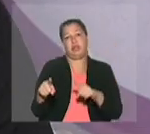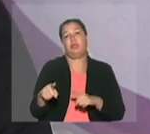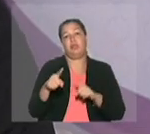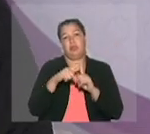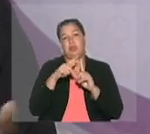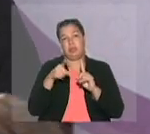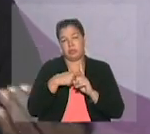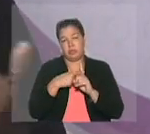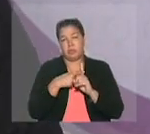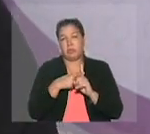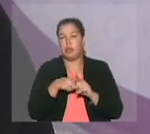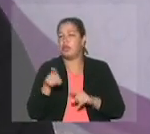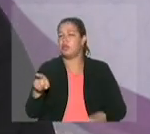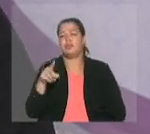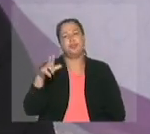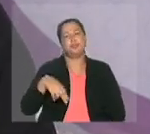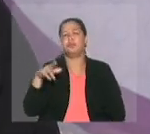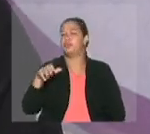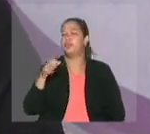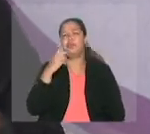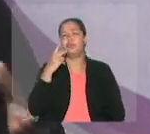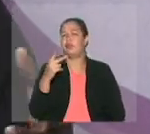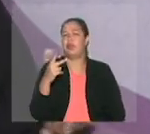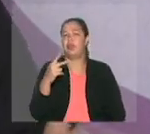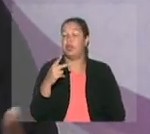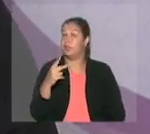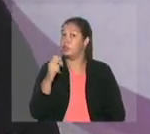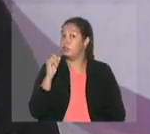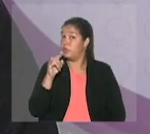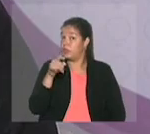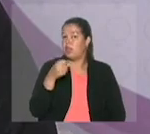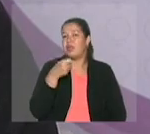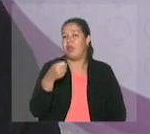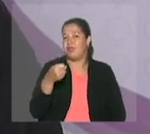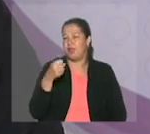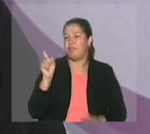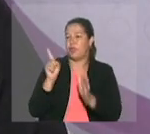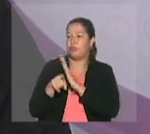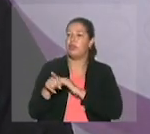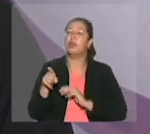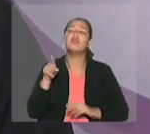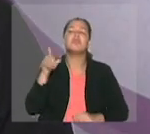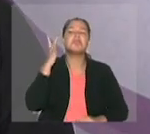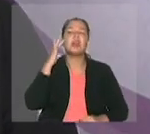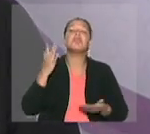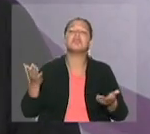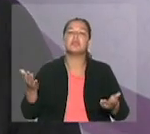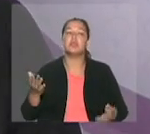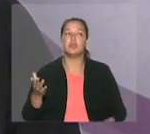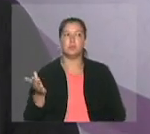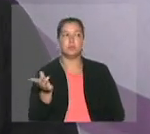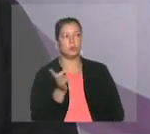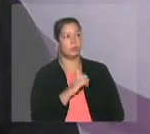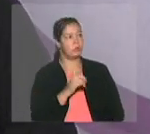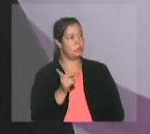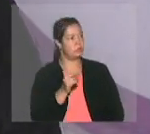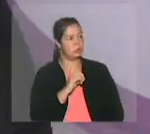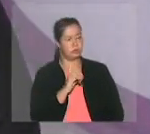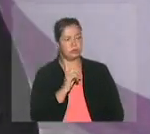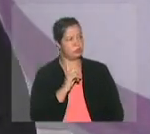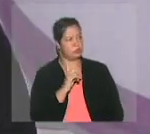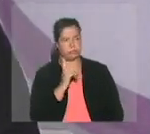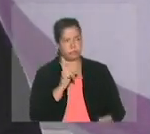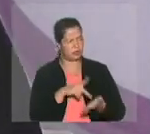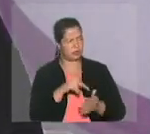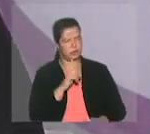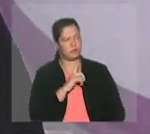violência obstétrica. E eles nunca vão dizer, assim, se você for entrevistar, não vai dizer que isso não é uma realidade. Mas